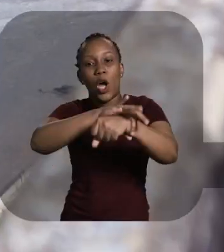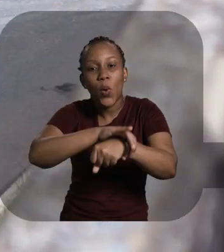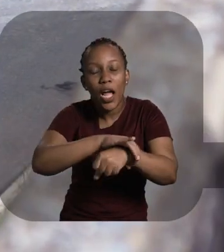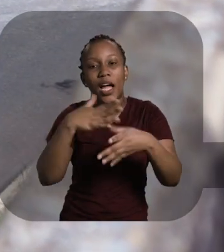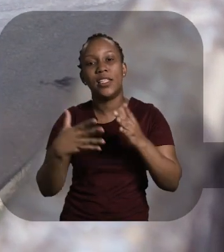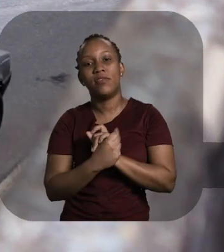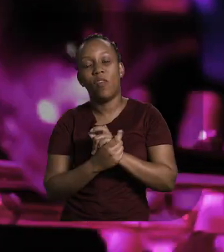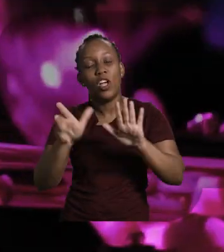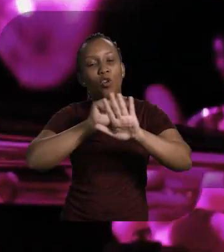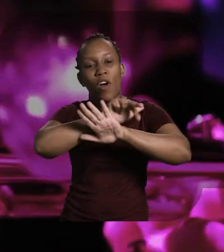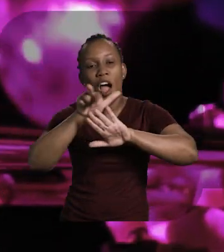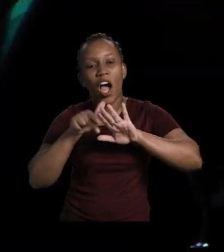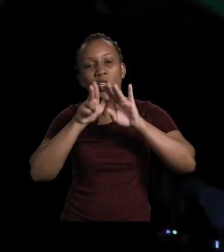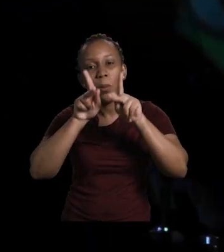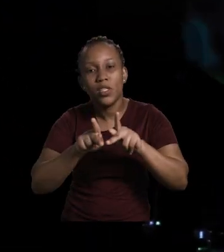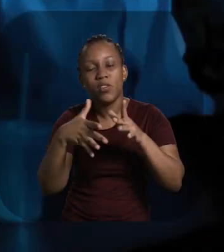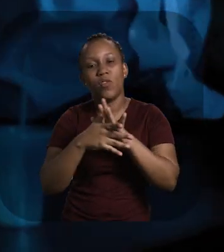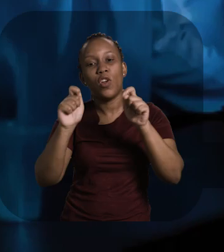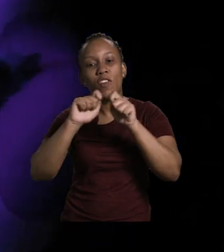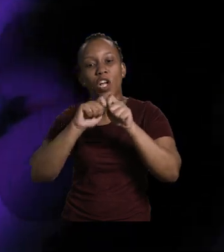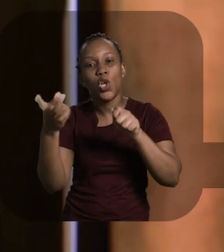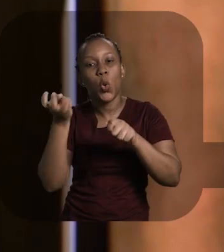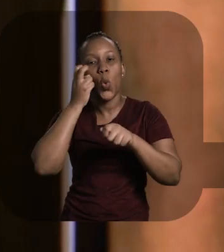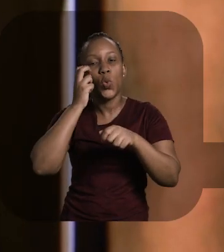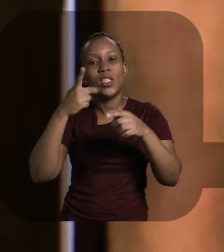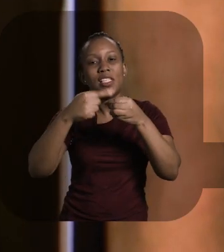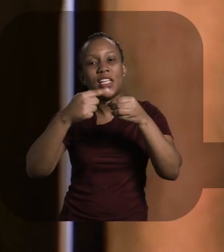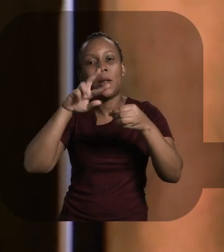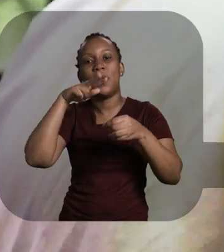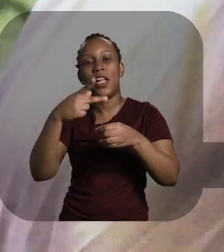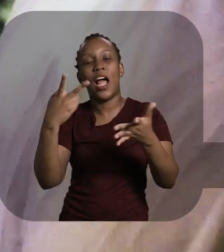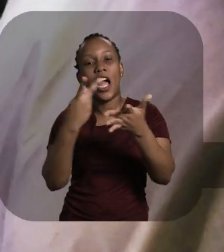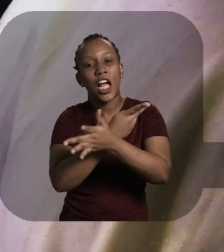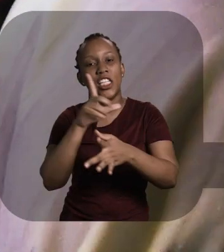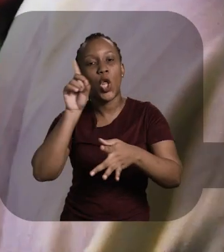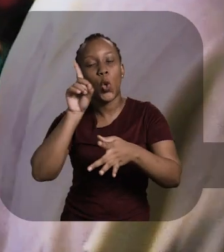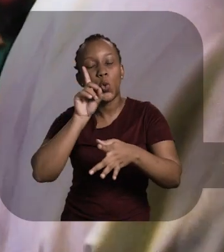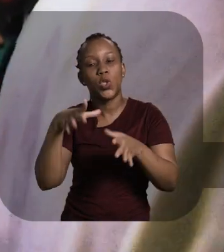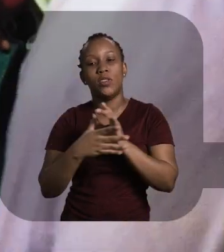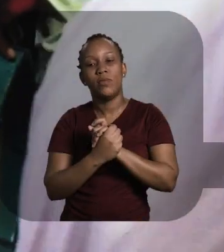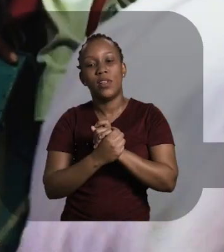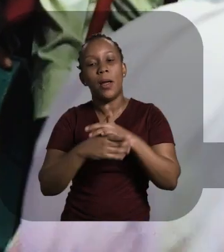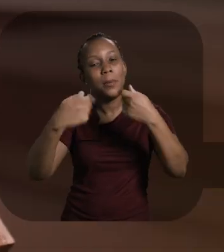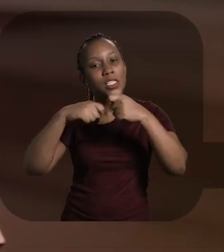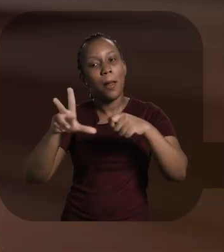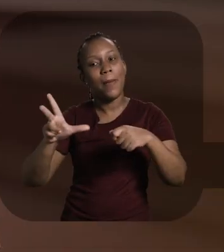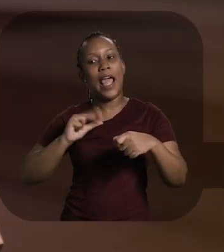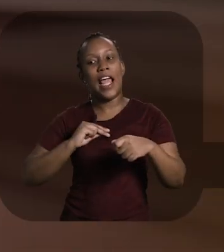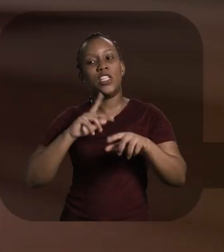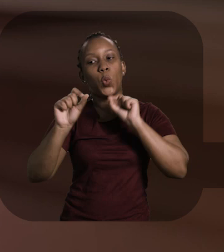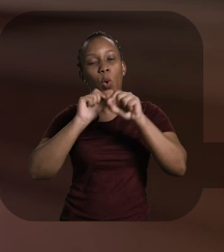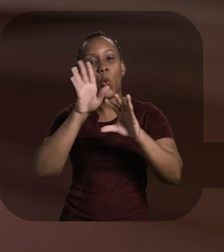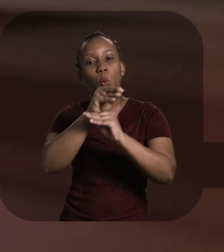no transporte. São milhares de pessoas que fazem a cultura de BH acontecer todos os dias e que